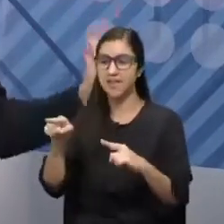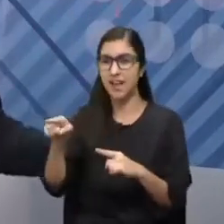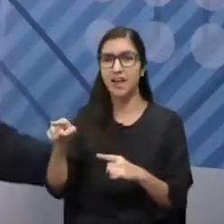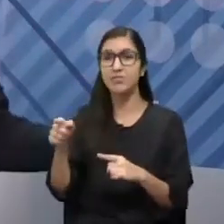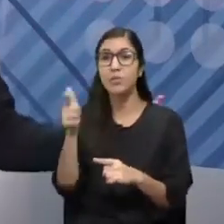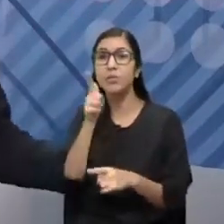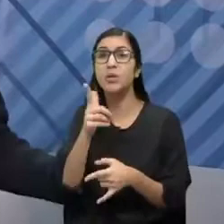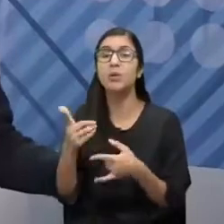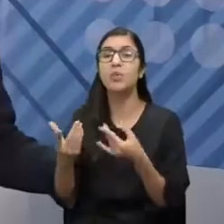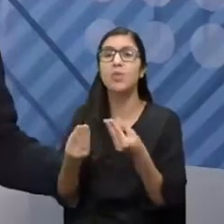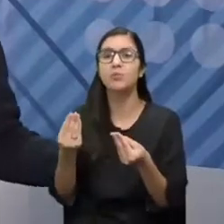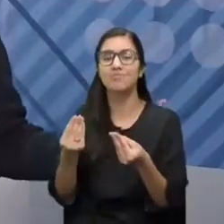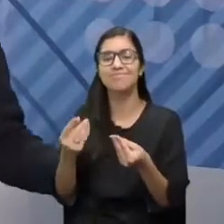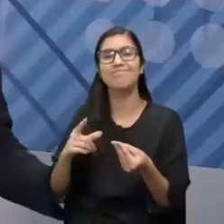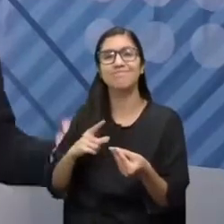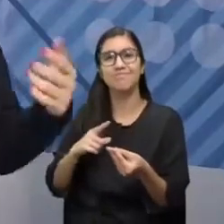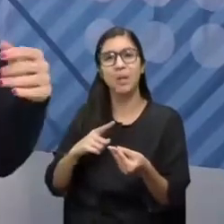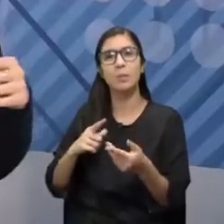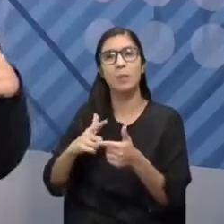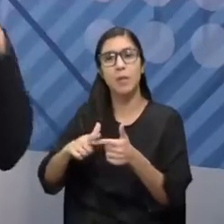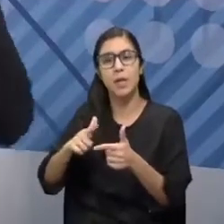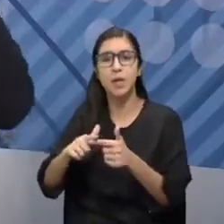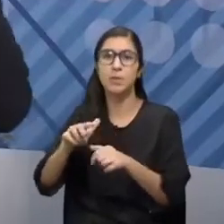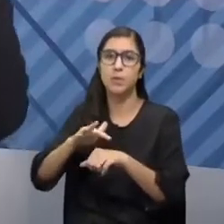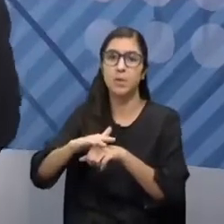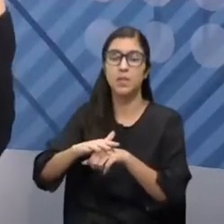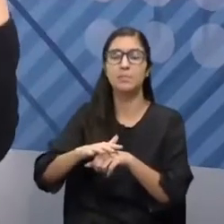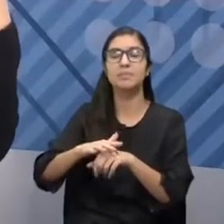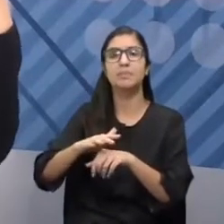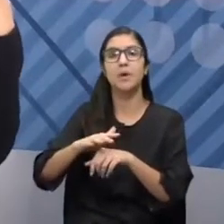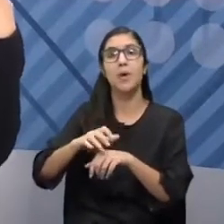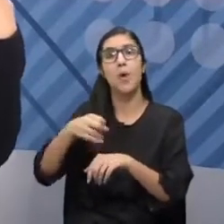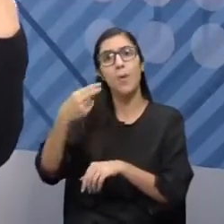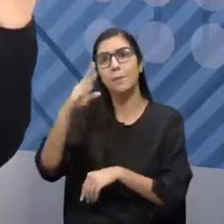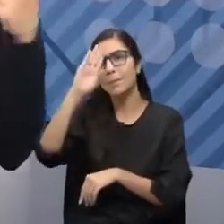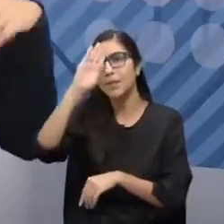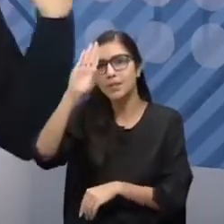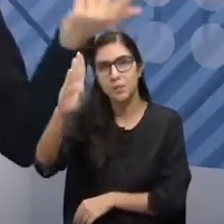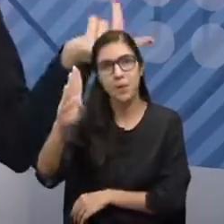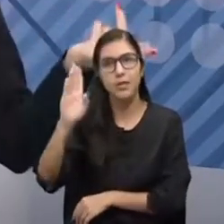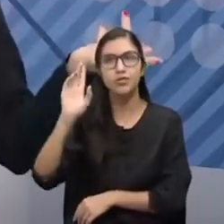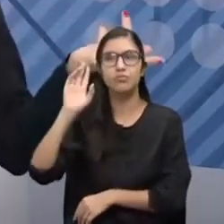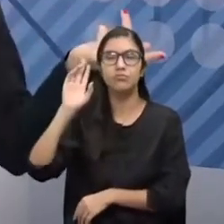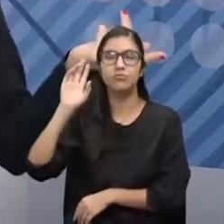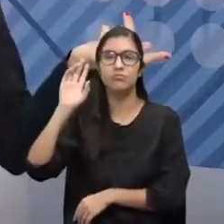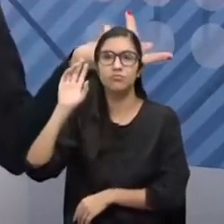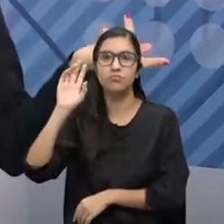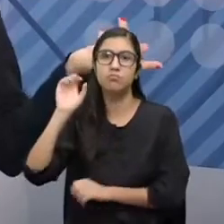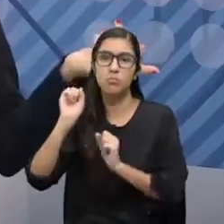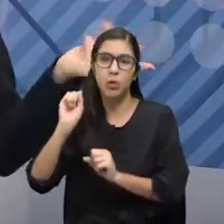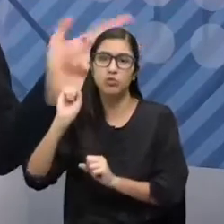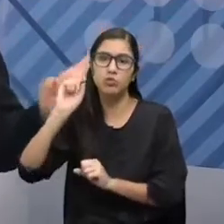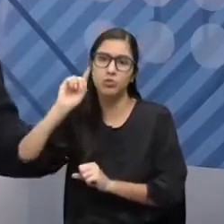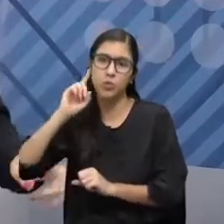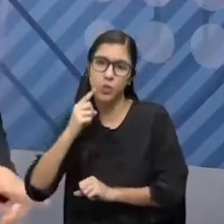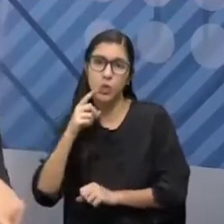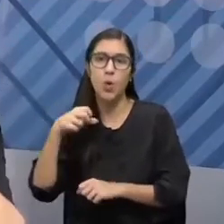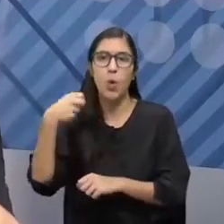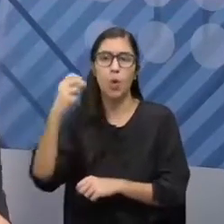sobrevivendo com graves sequelas, principalmente sequelas visuais e auditivas. Então, pode o sujeito ficar com comprometimento